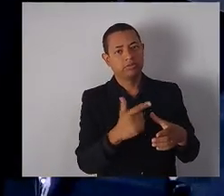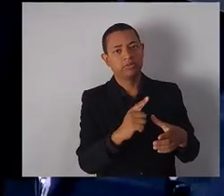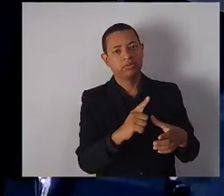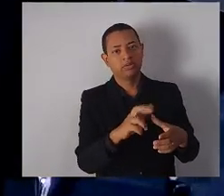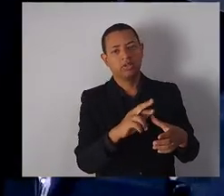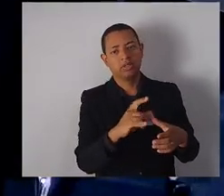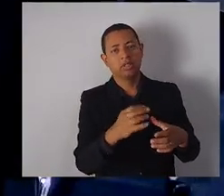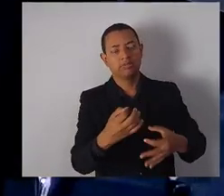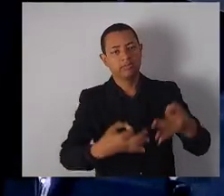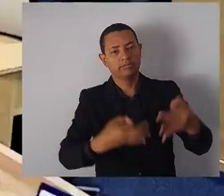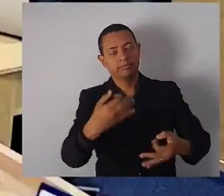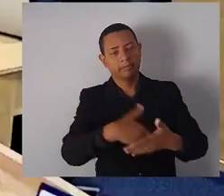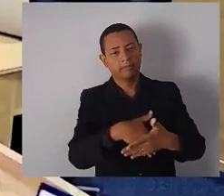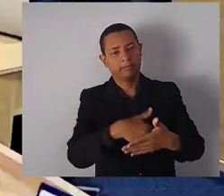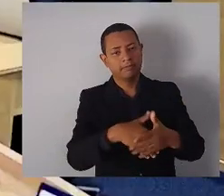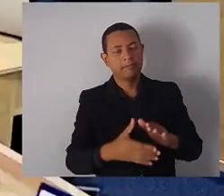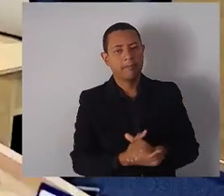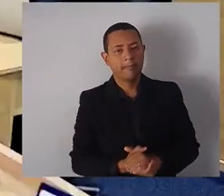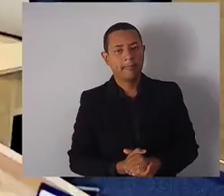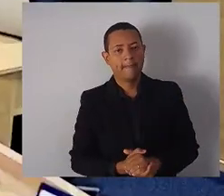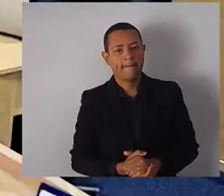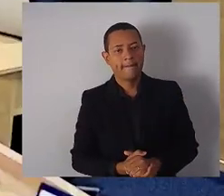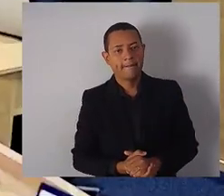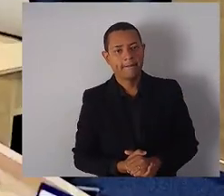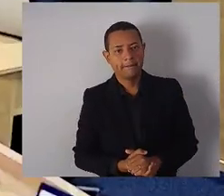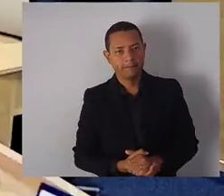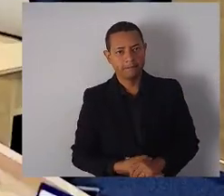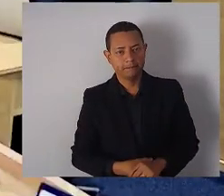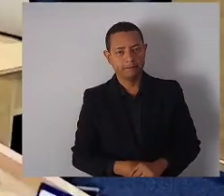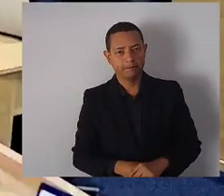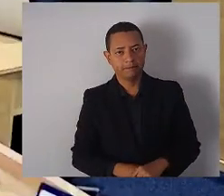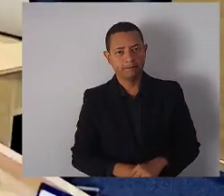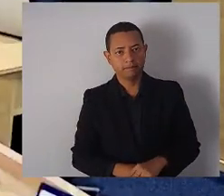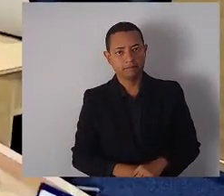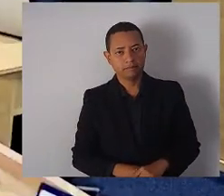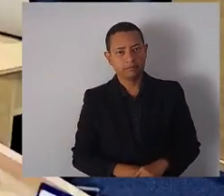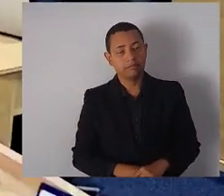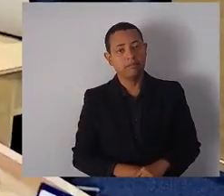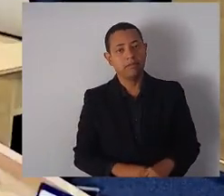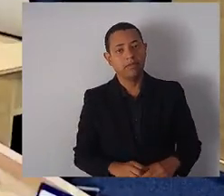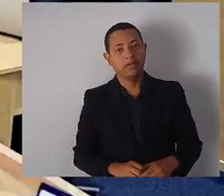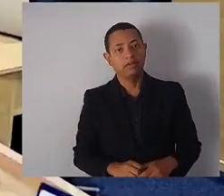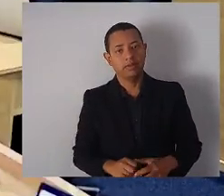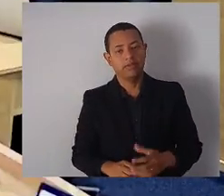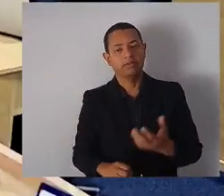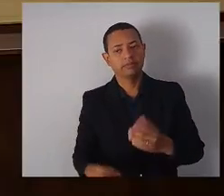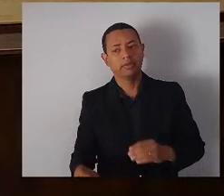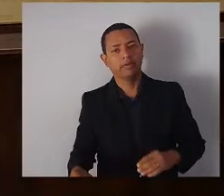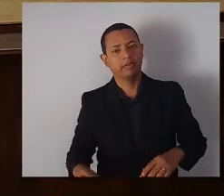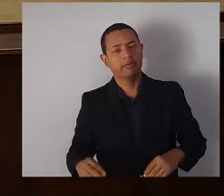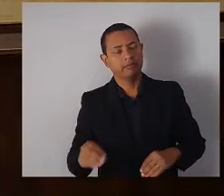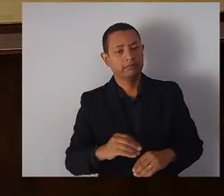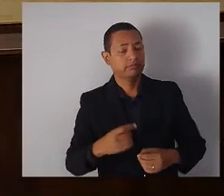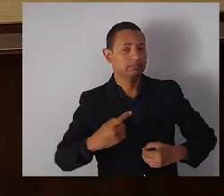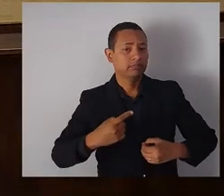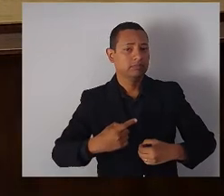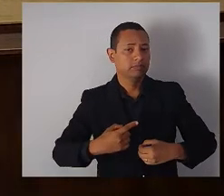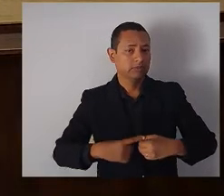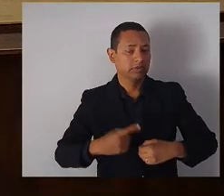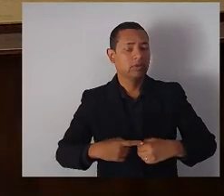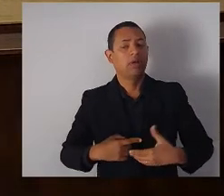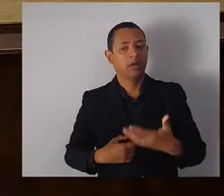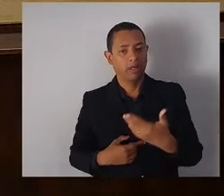Justiça Eleitoral. Os recursos que, por acaso, venham do interior, serão julgados pelo Tribunal Regional Eleitoral.